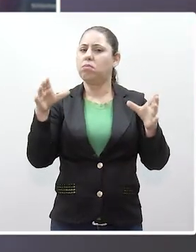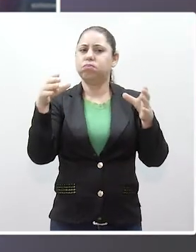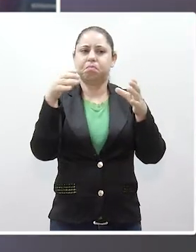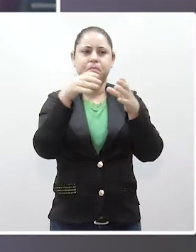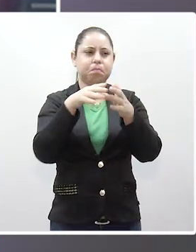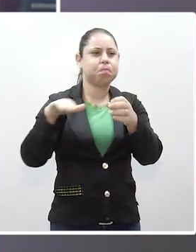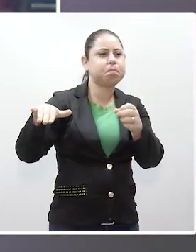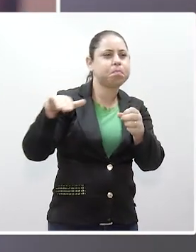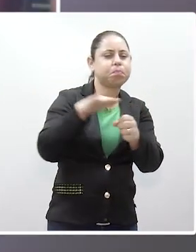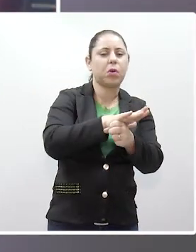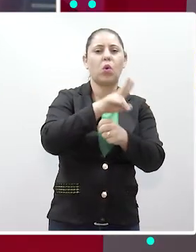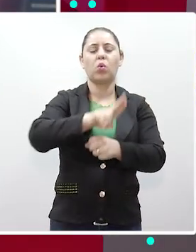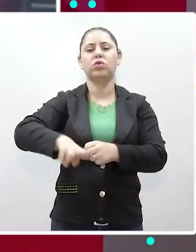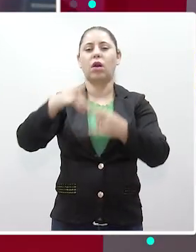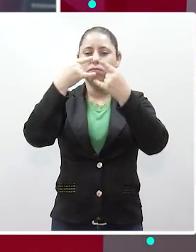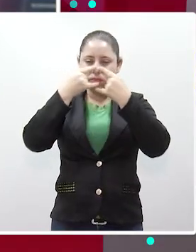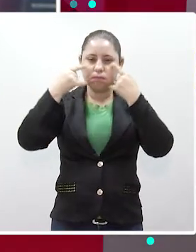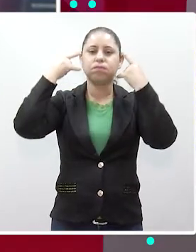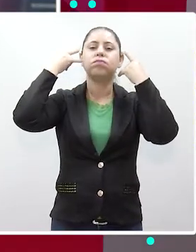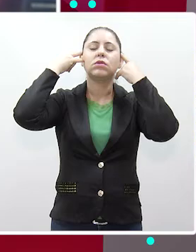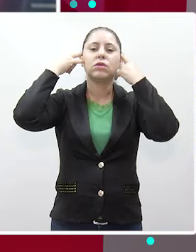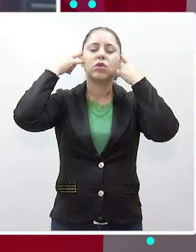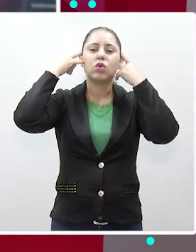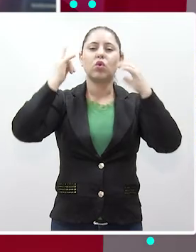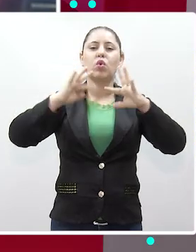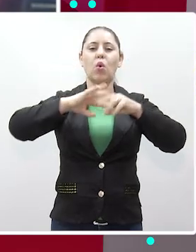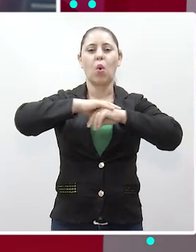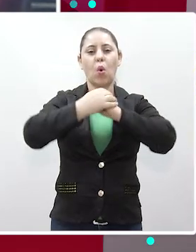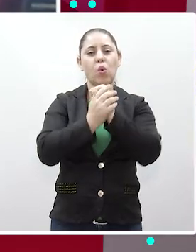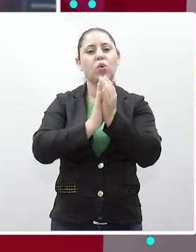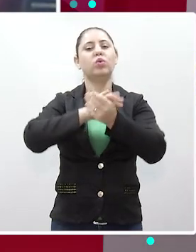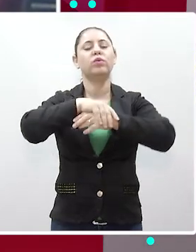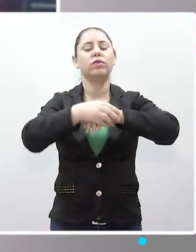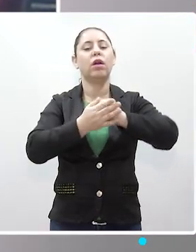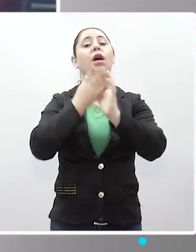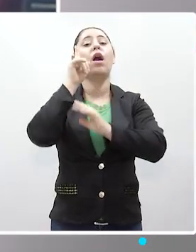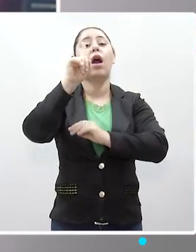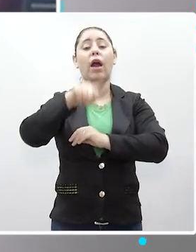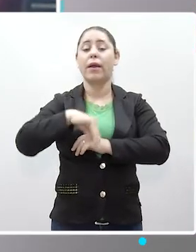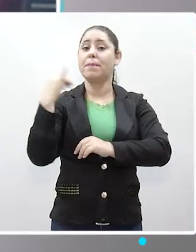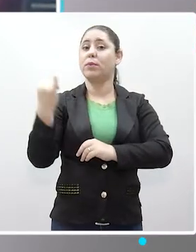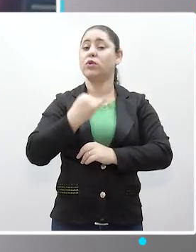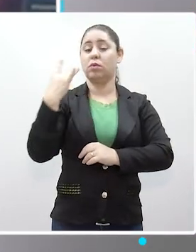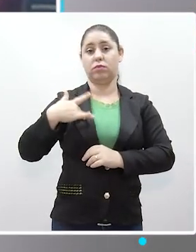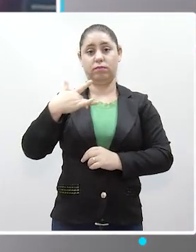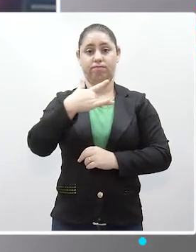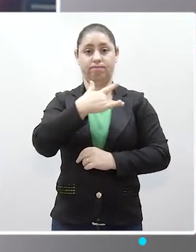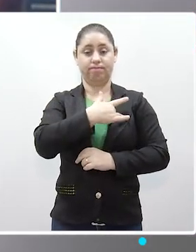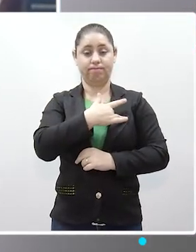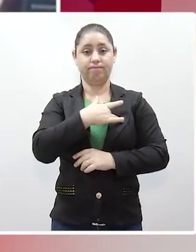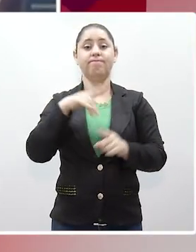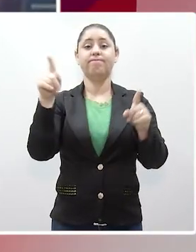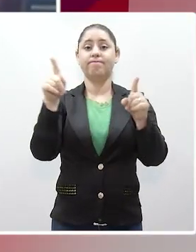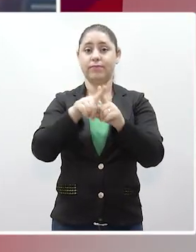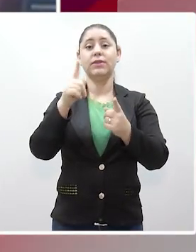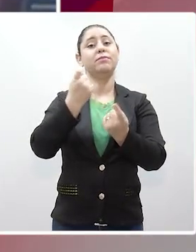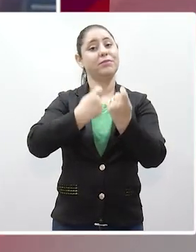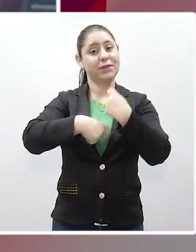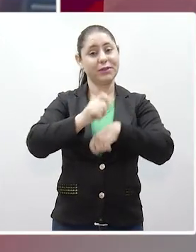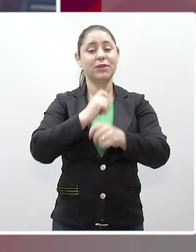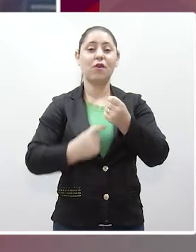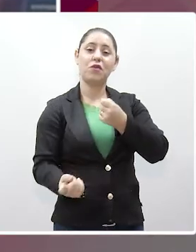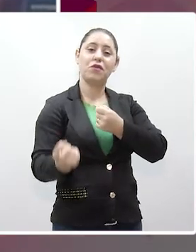não aglomerar, utilizar a máscara correta, procedimentos de higiene ainda são fundamentais para a saúde e